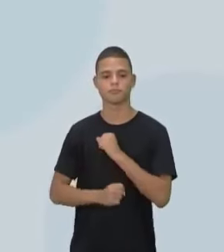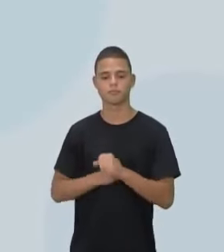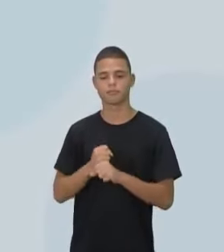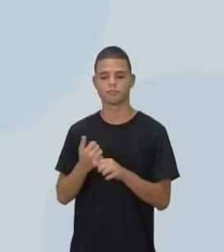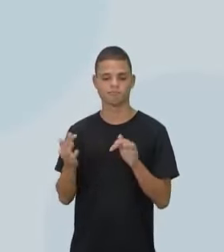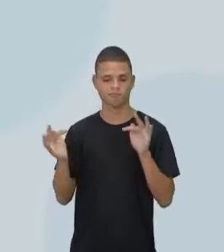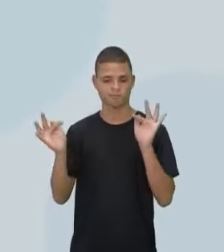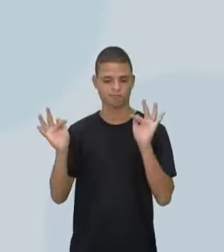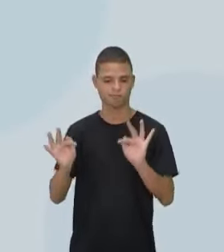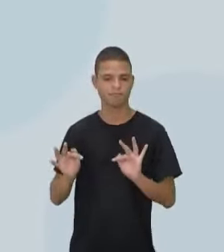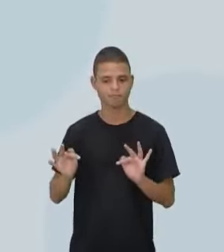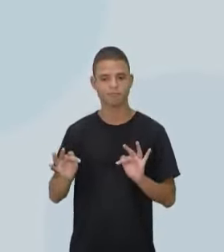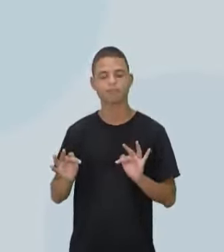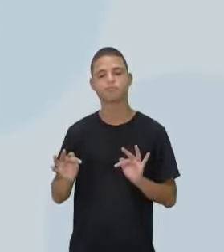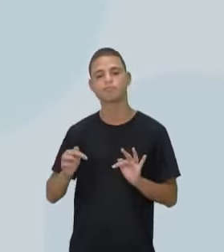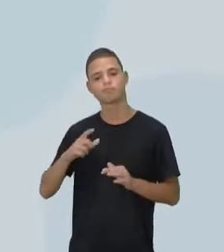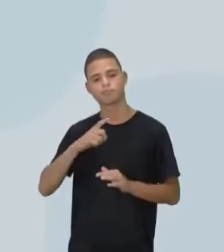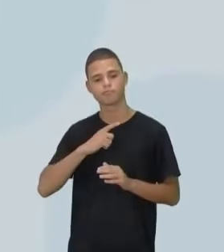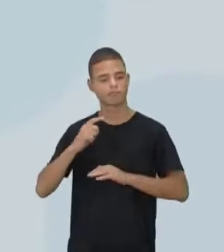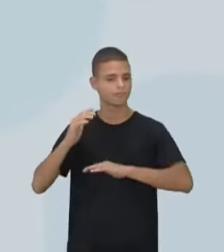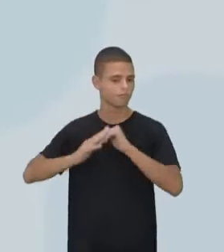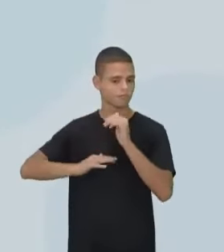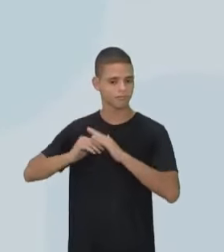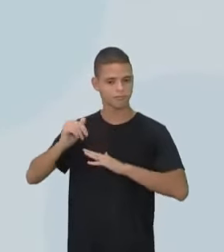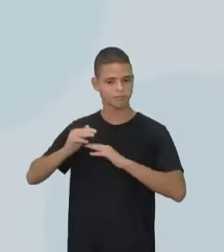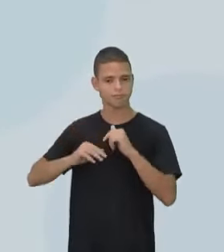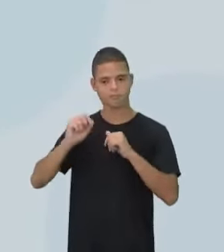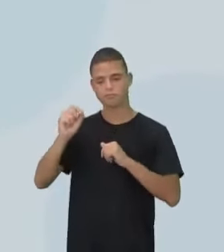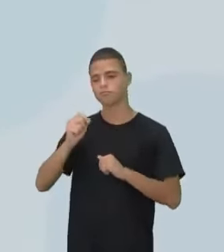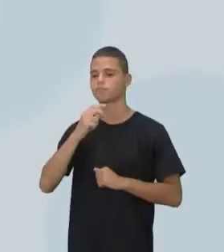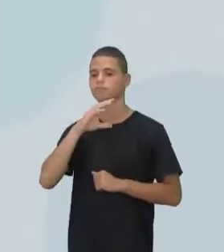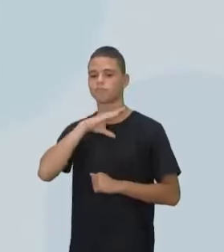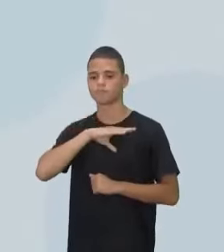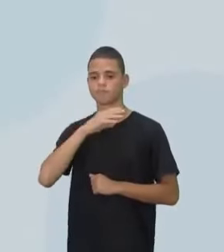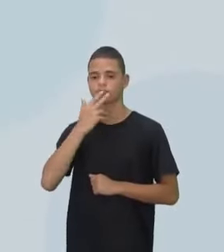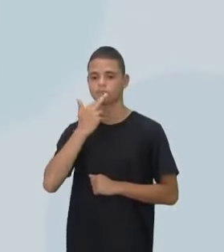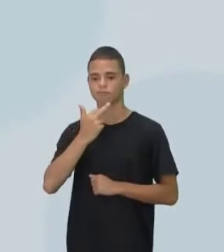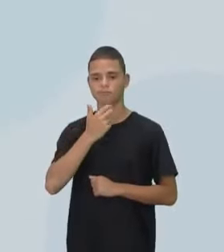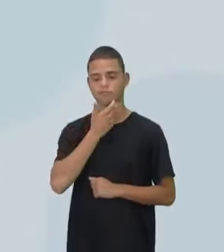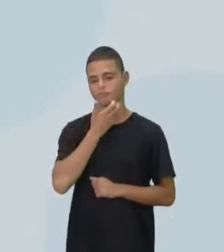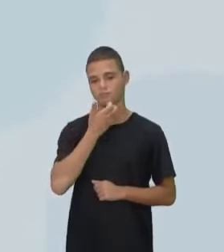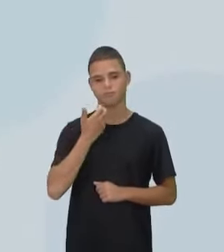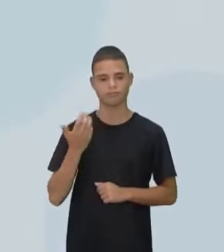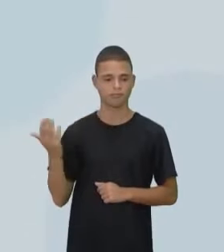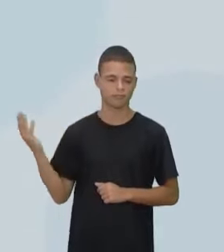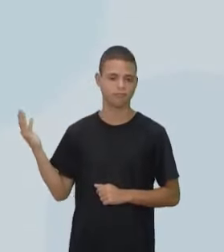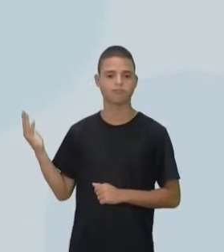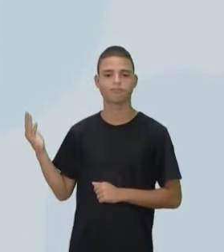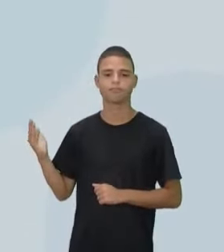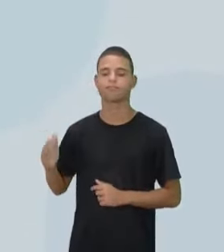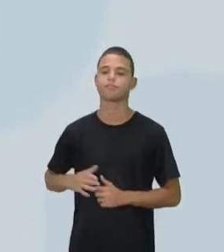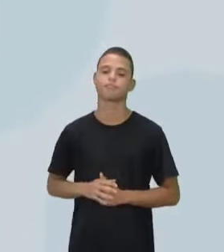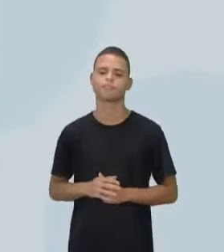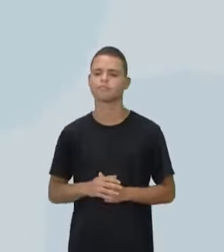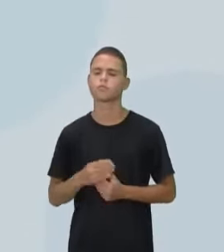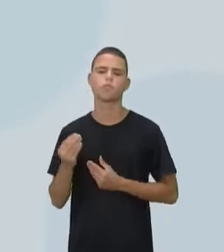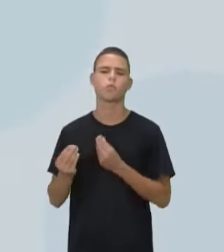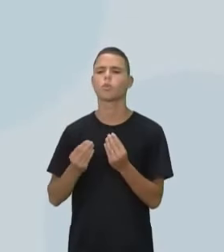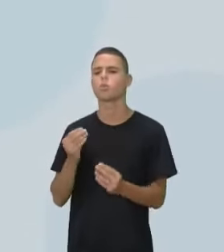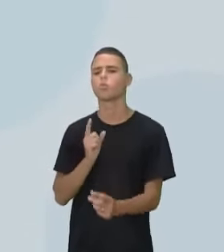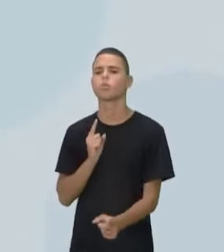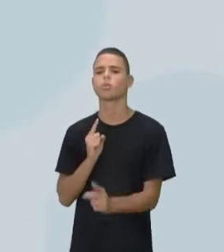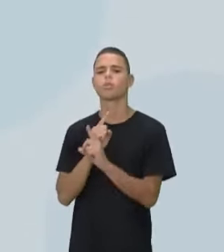a gente pegou inclusive uma habilidade aqui de língua portuguesa. Eu vou ler para vocês a habilidade e vocês vão ver, nossa, mas onde que eu